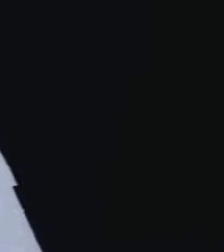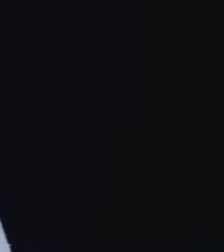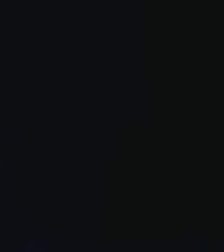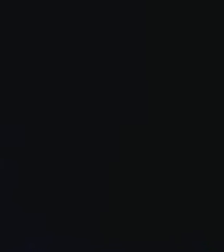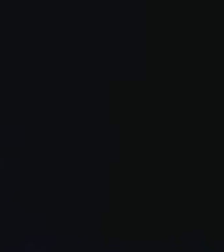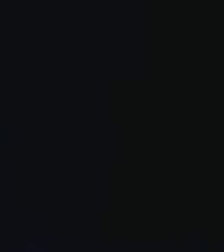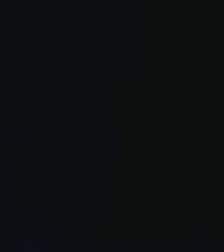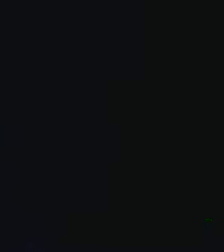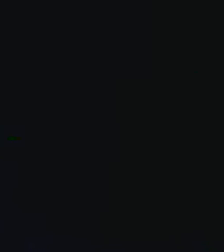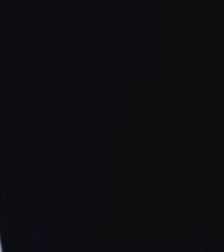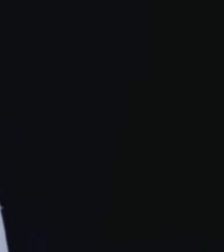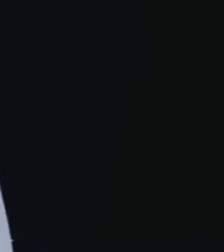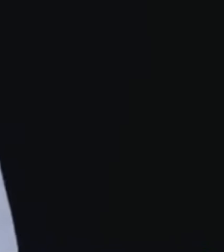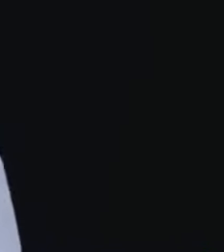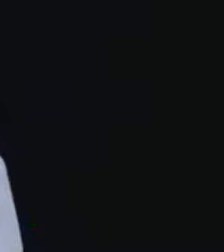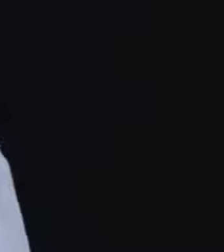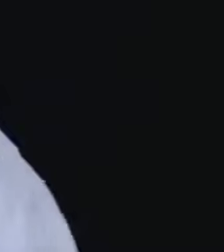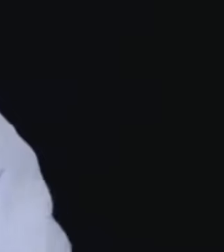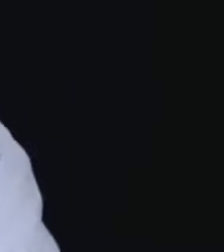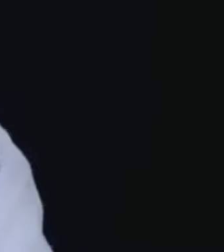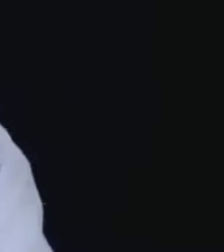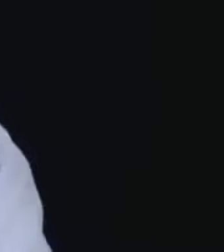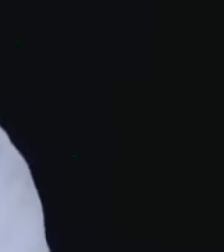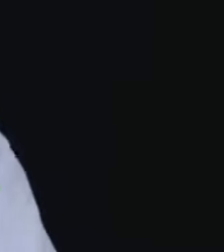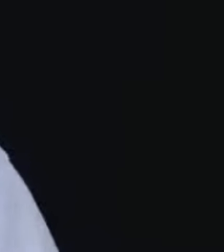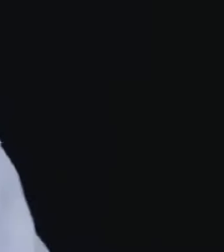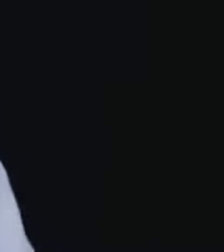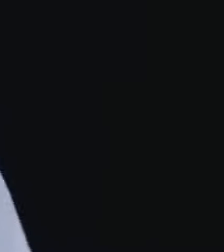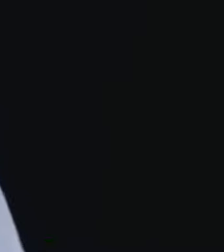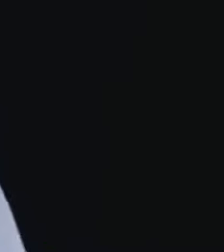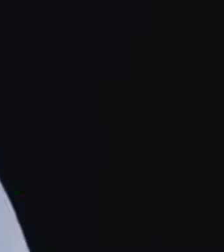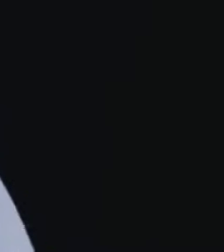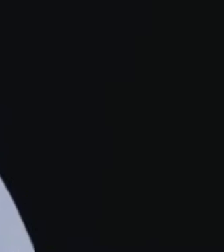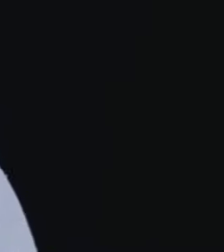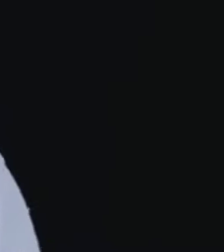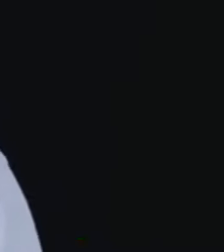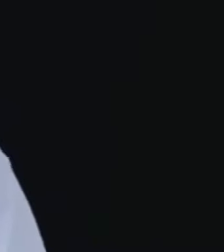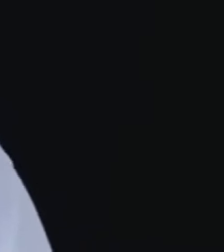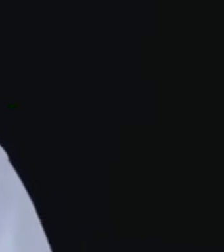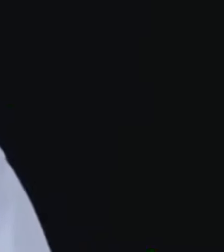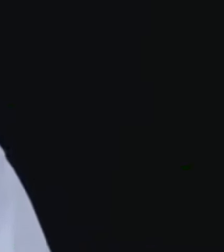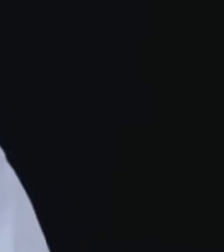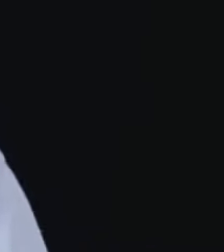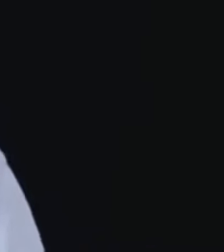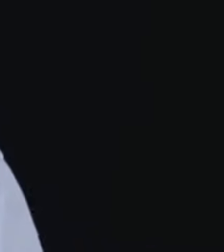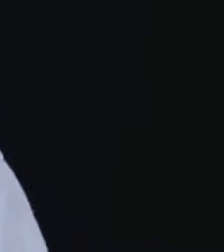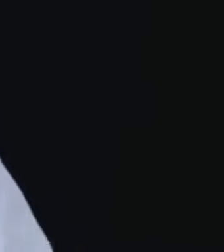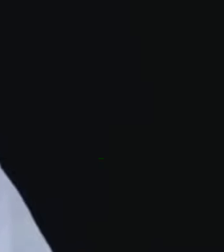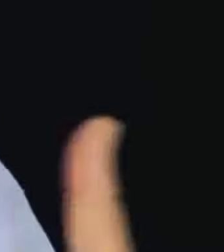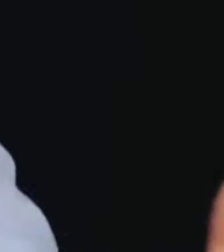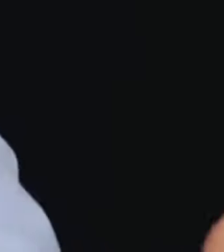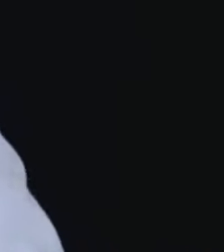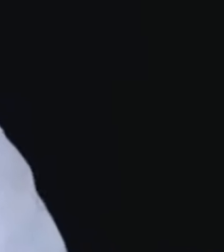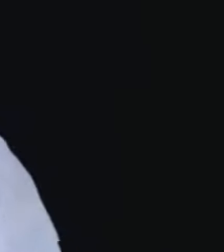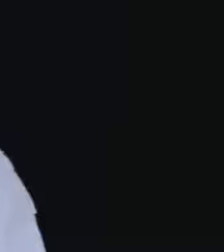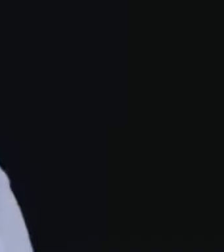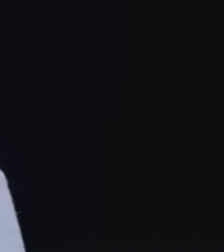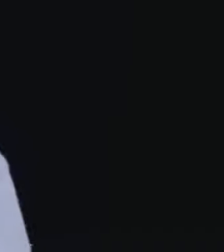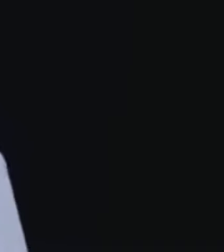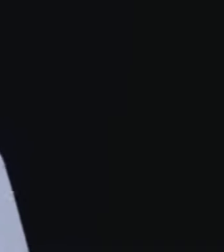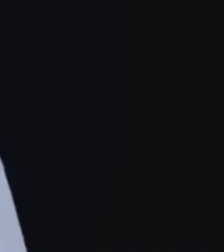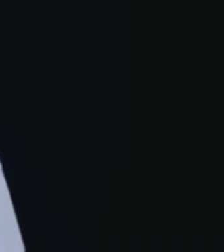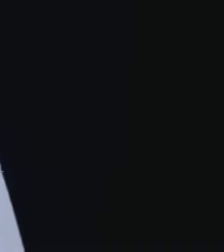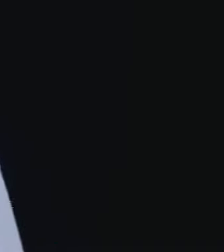ignominioso totalitarismo. Em contrapartida, e ao mesmo tempo, na contramão de vossa excelsa